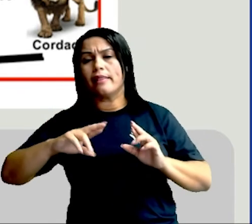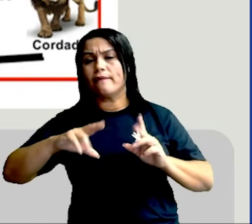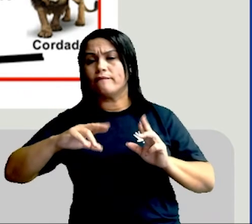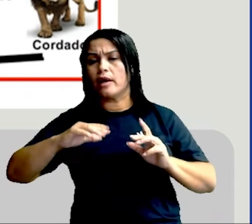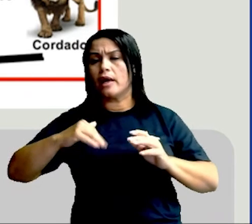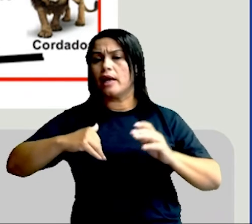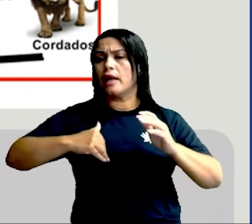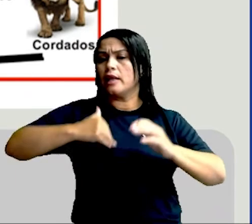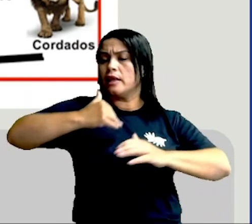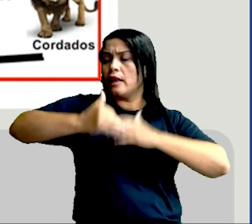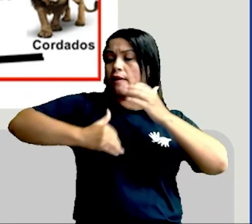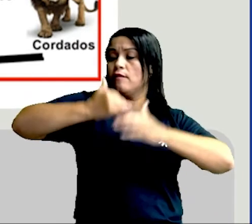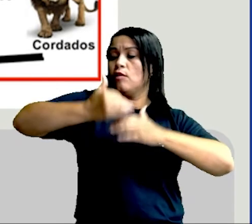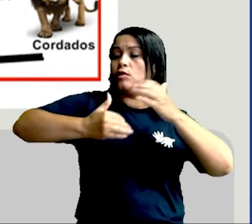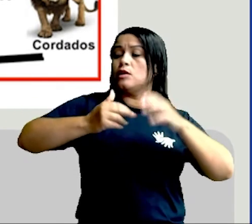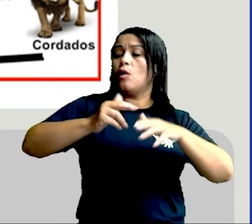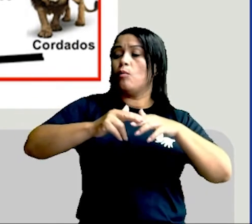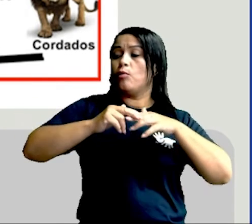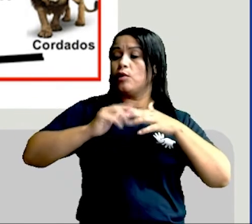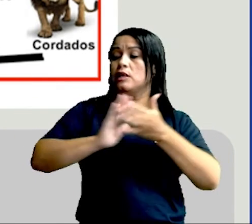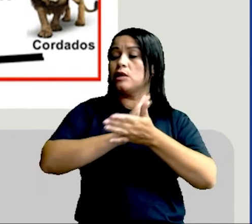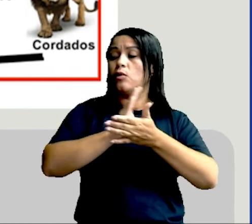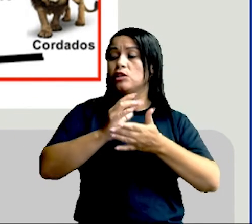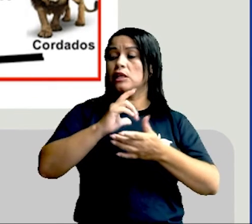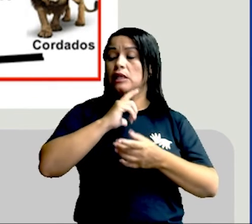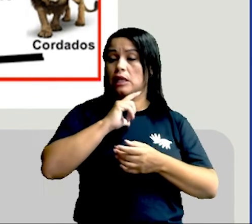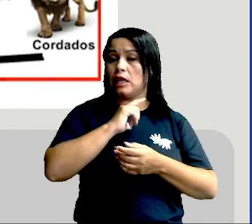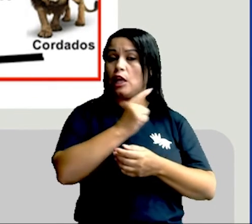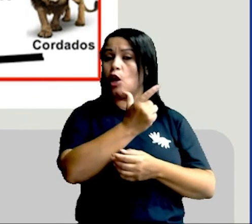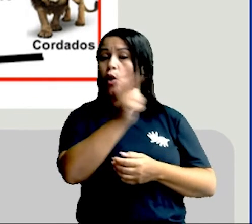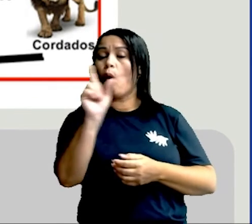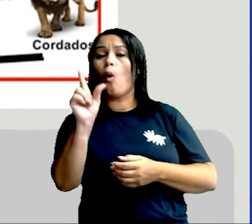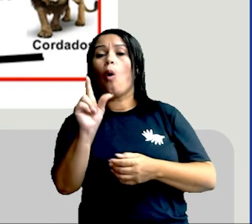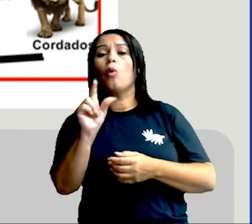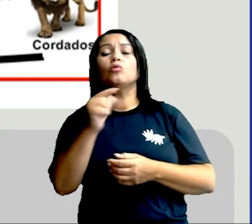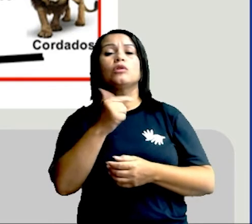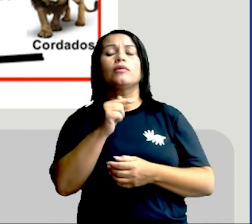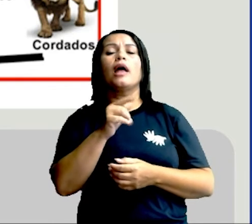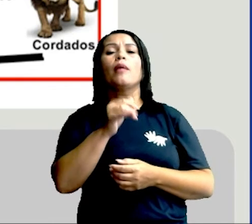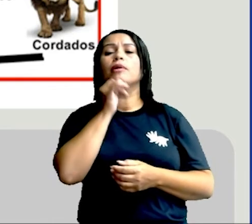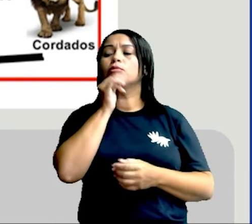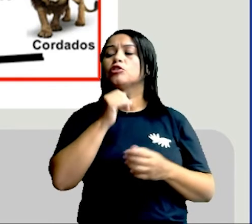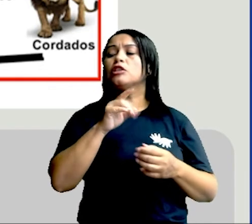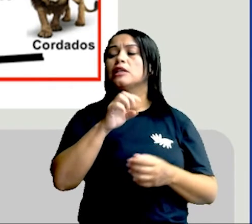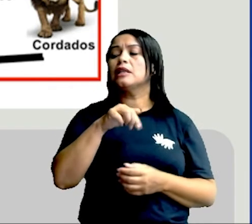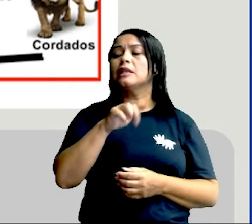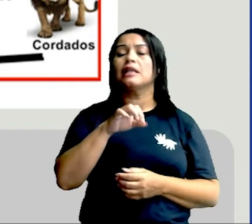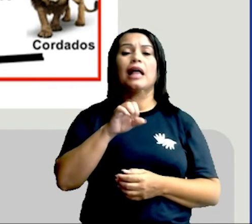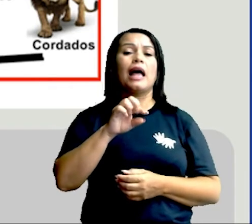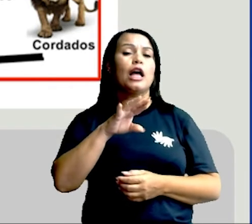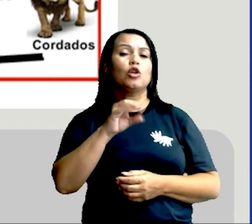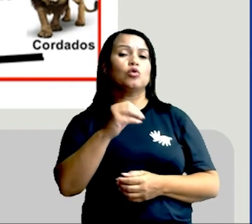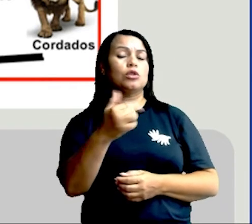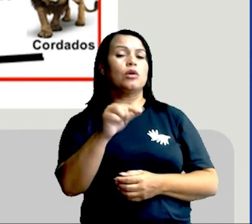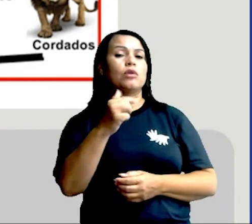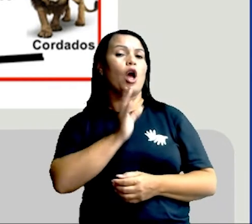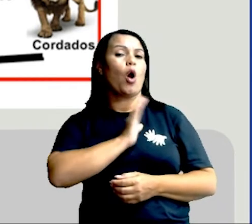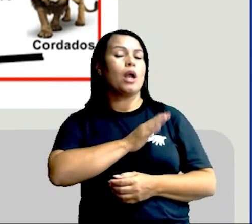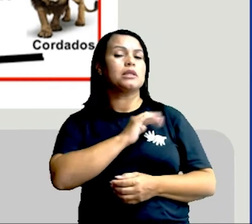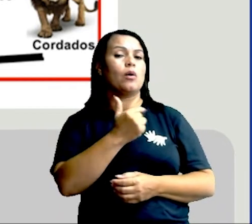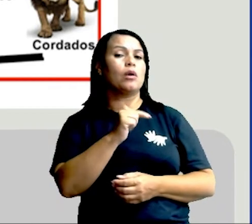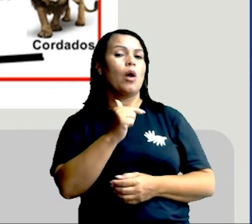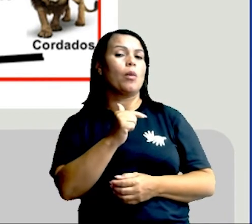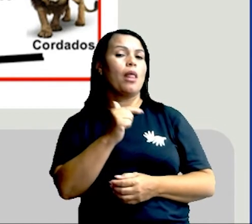possuímos órgãos que os outros seres não possuem, né? Os quinidários não possuem coração, não possuem cérebro.